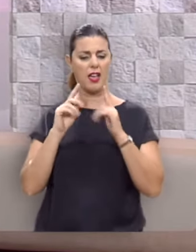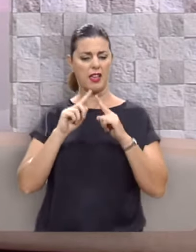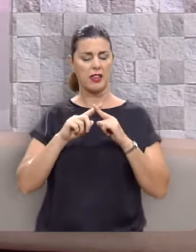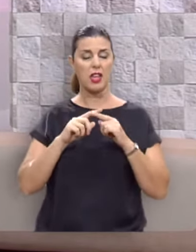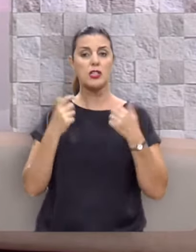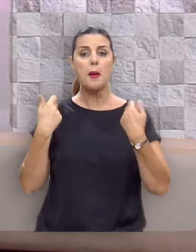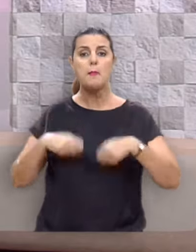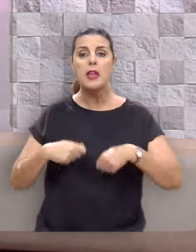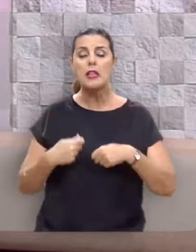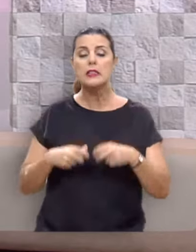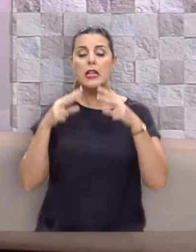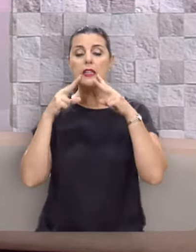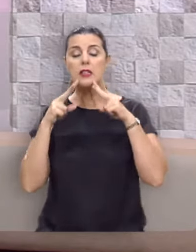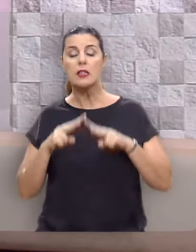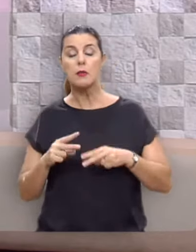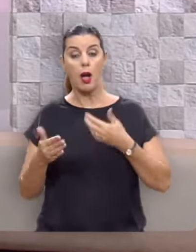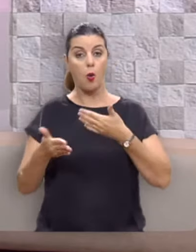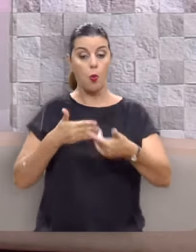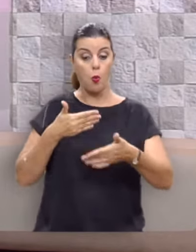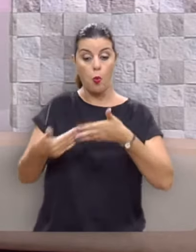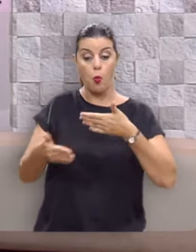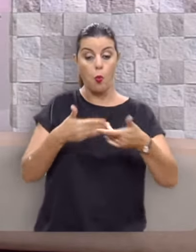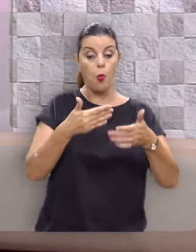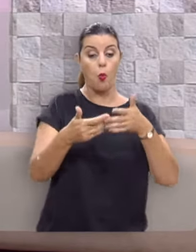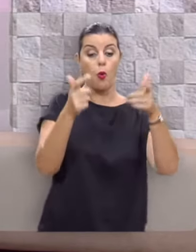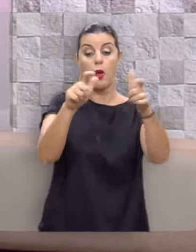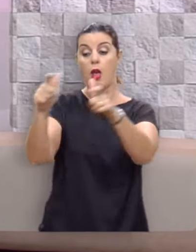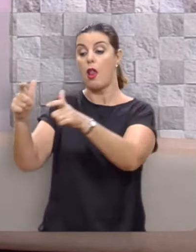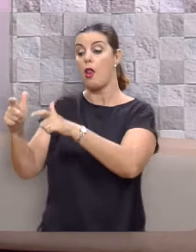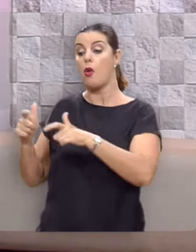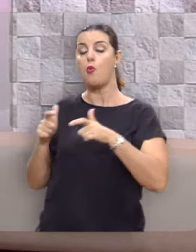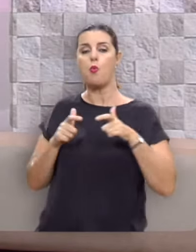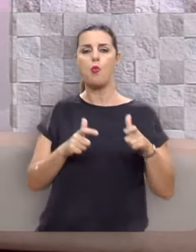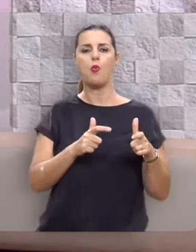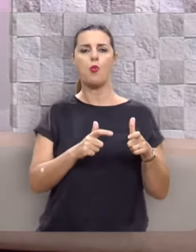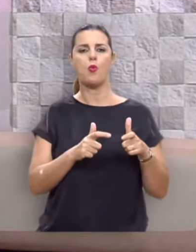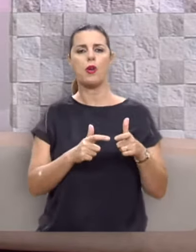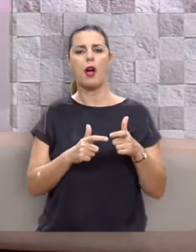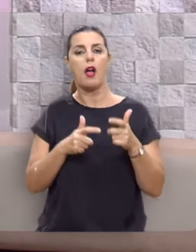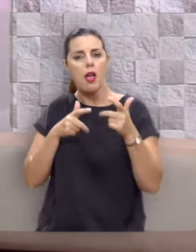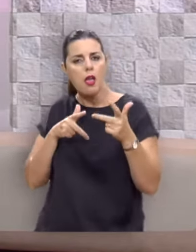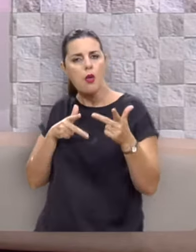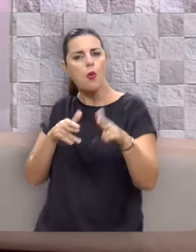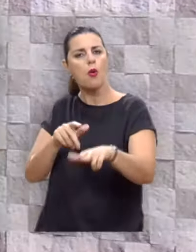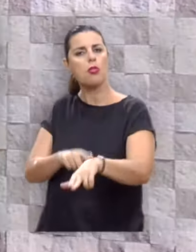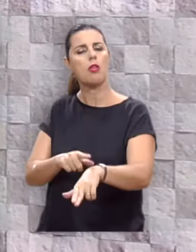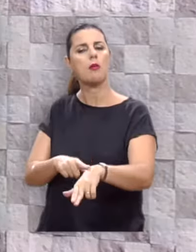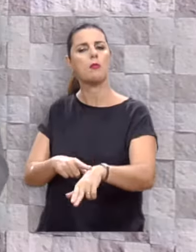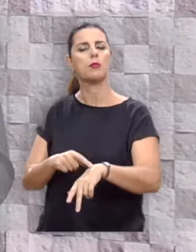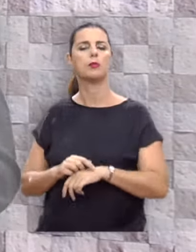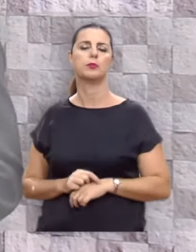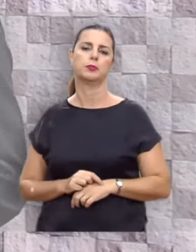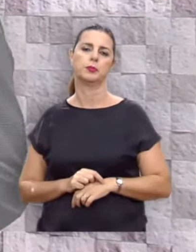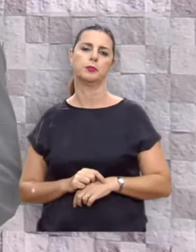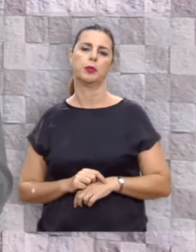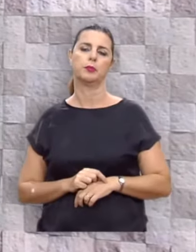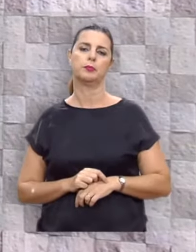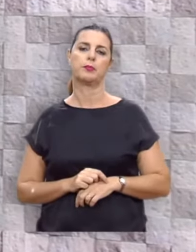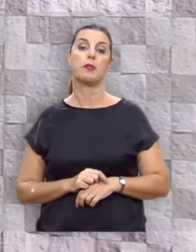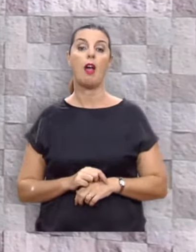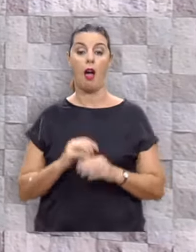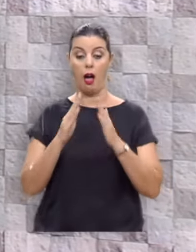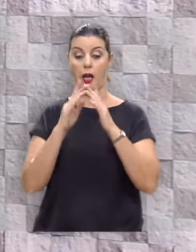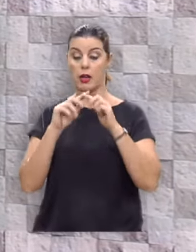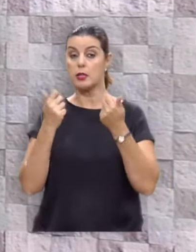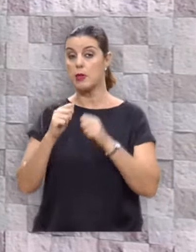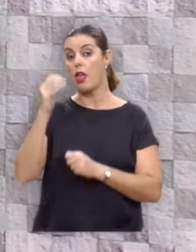testemunhar aqui, ali e além fronteiras ao mesmo tempo. A igreja precisa